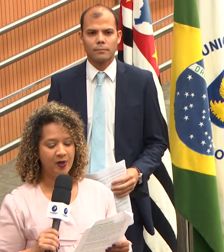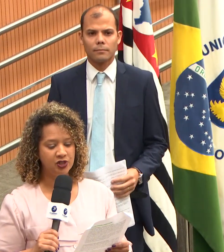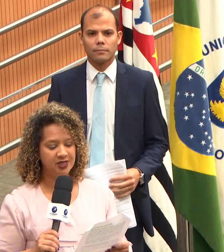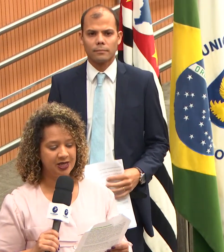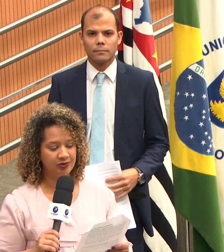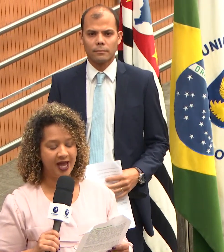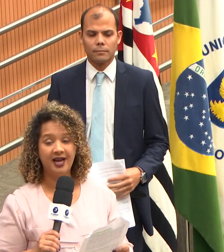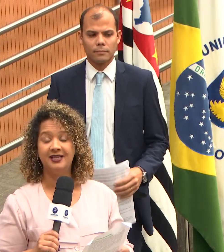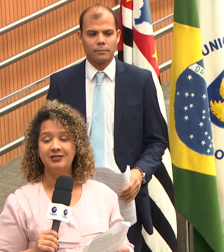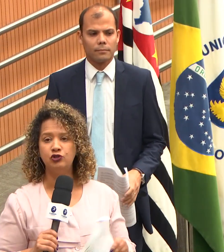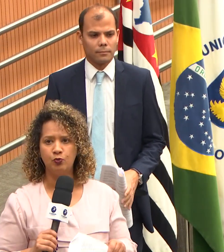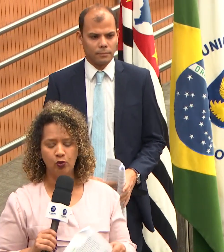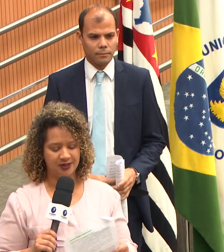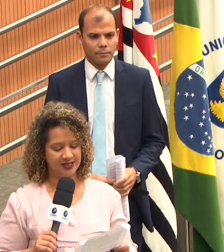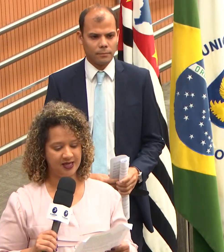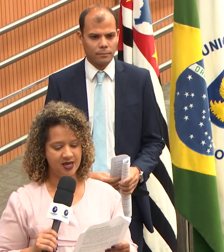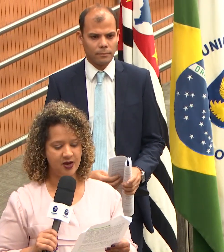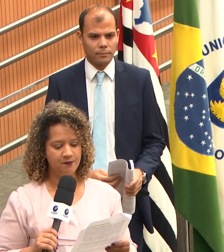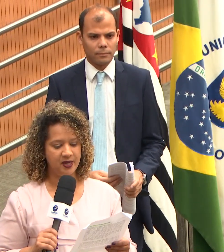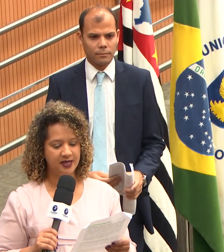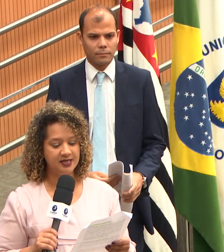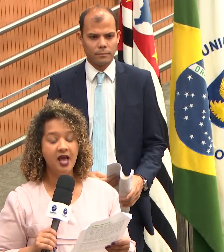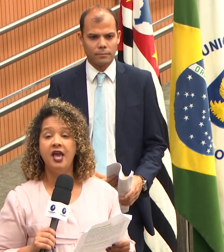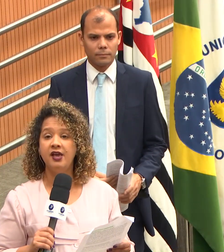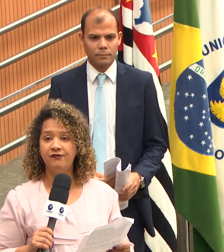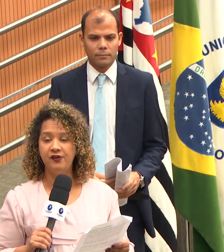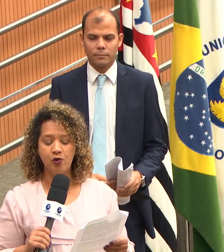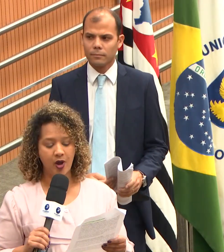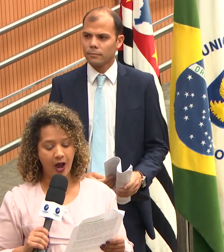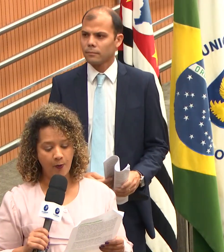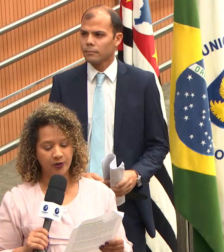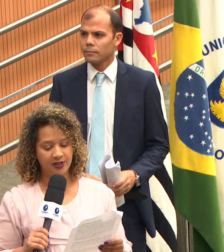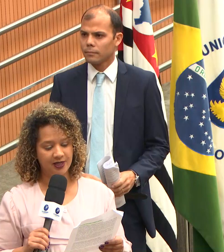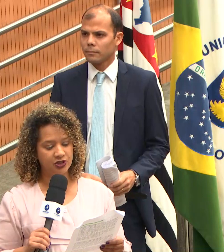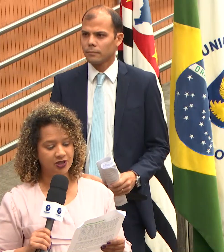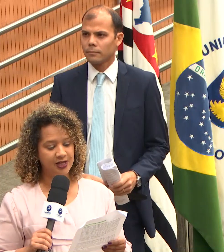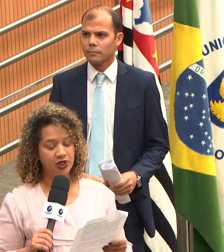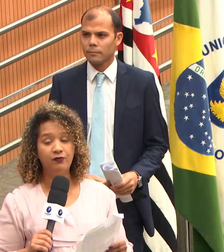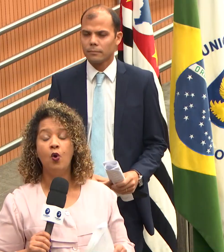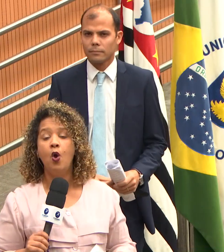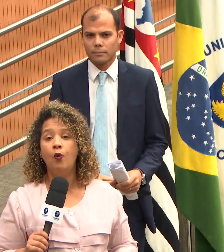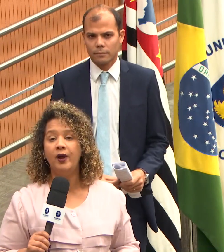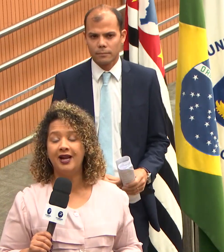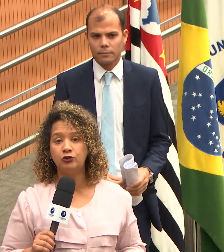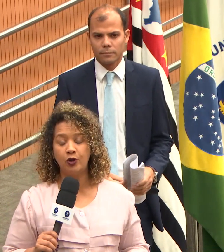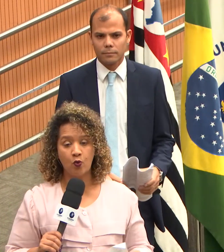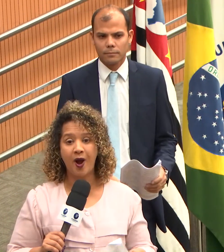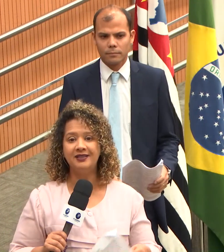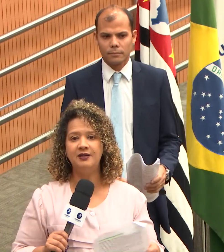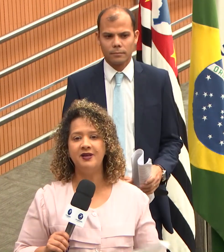responsável pela gestão da arrecadação de multas aqui em Campinas envie ao Poder Legislativo um relatório